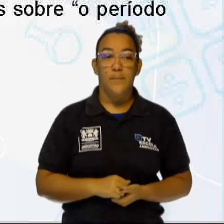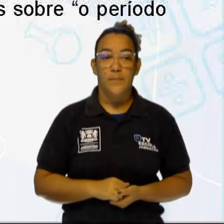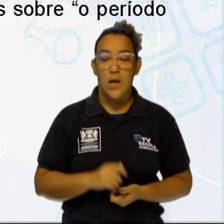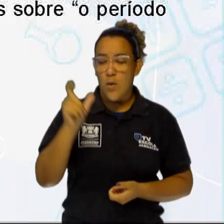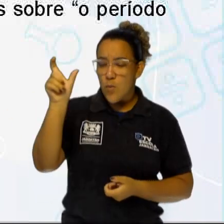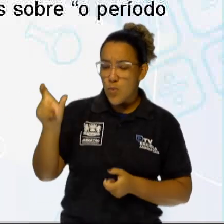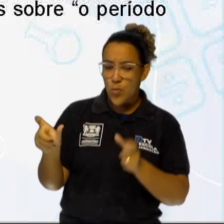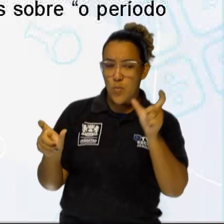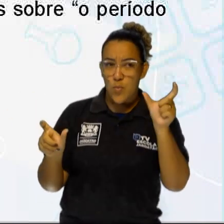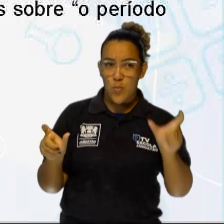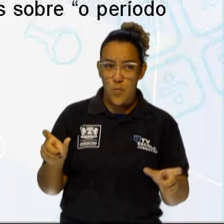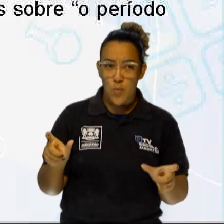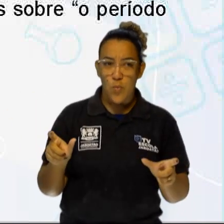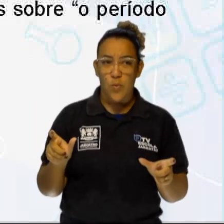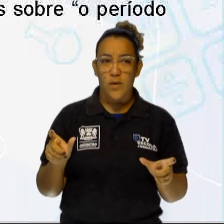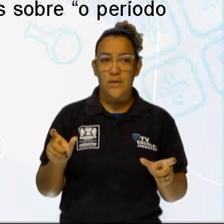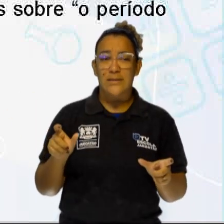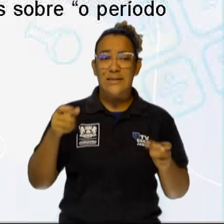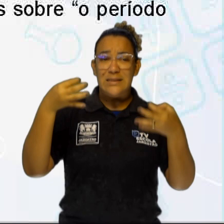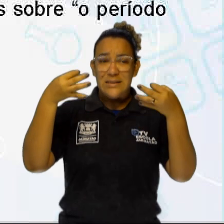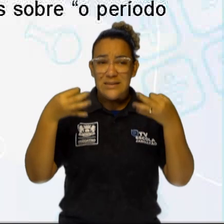personagens,